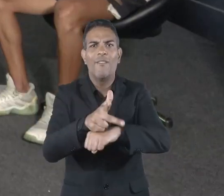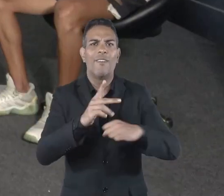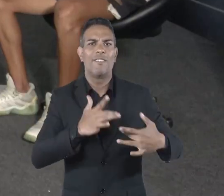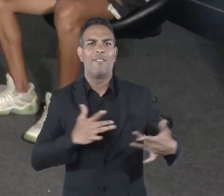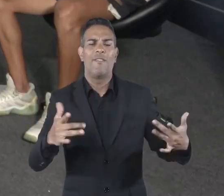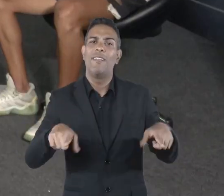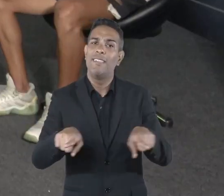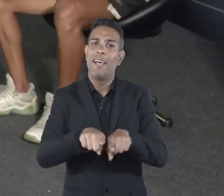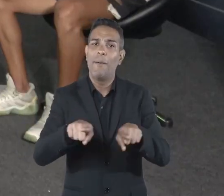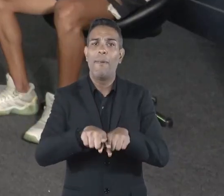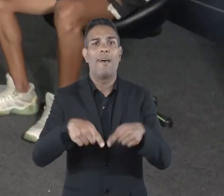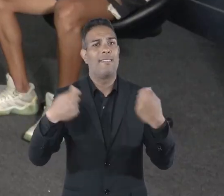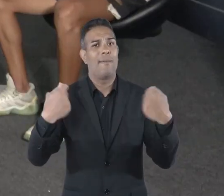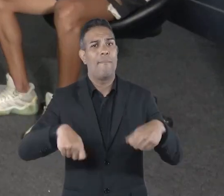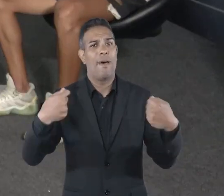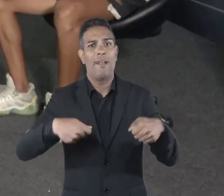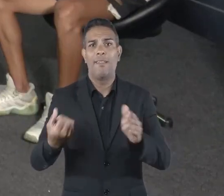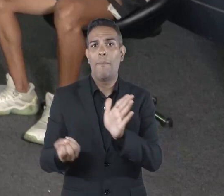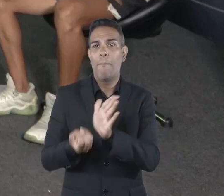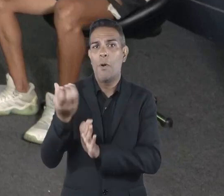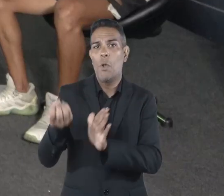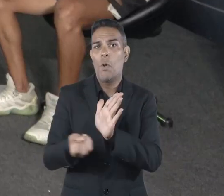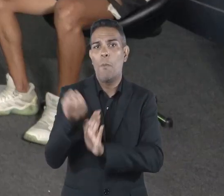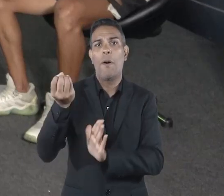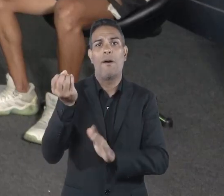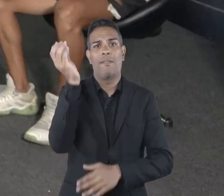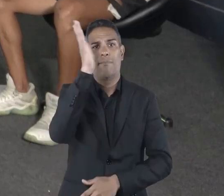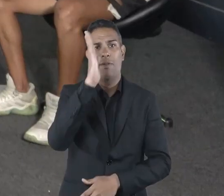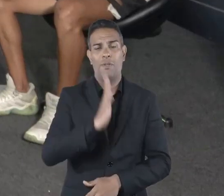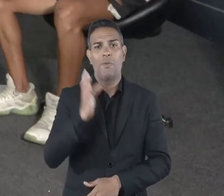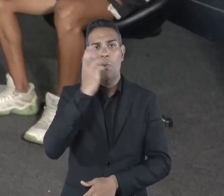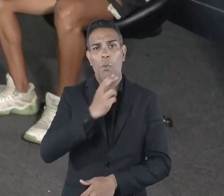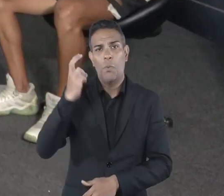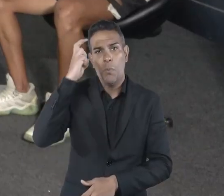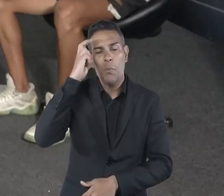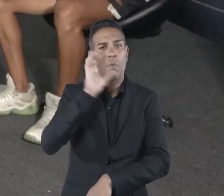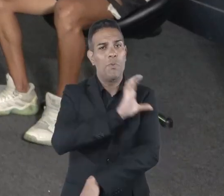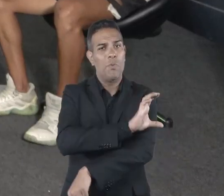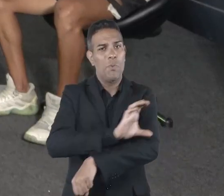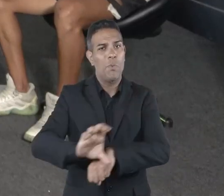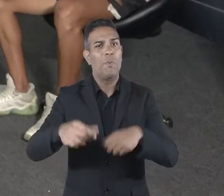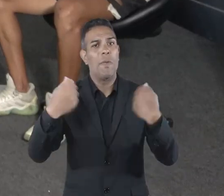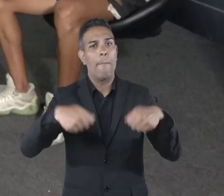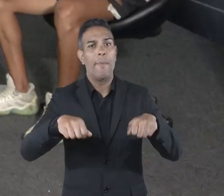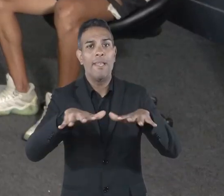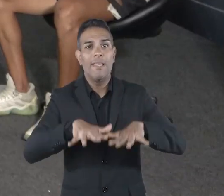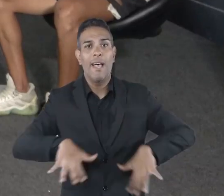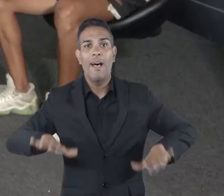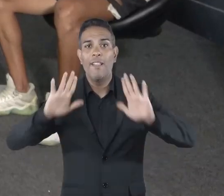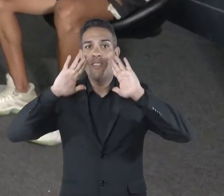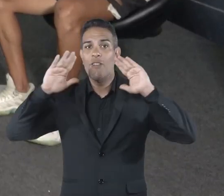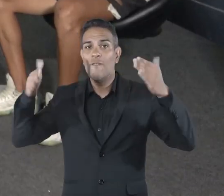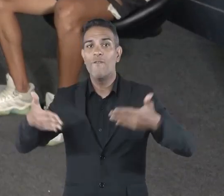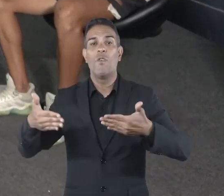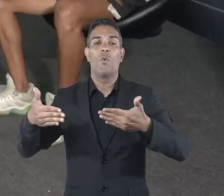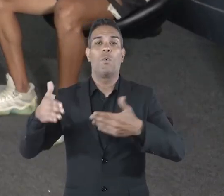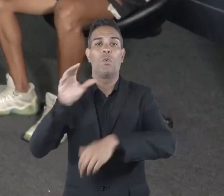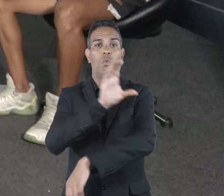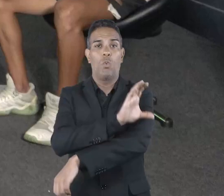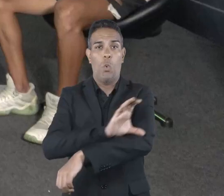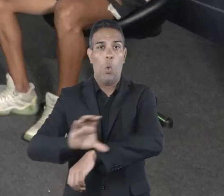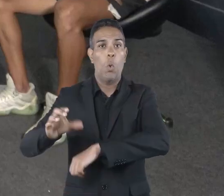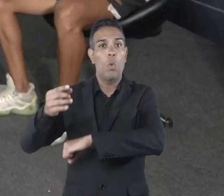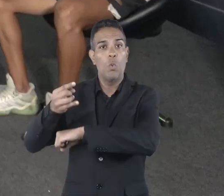voluntários, doadores, como? Bom, o Marrom está precisando de tudo, então pode ajudar na tudo. A primeira coisa que a gente